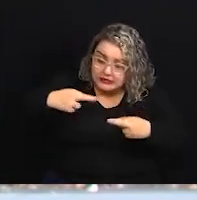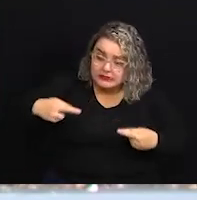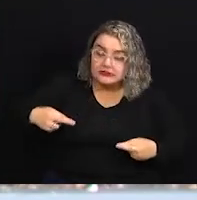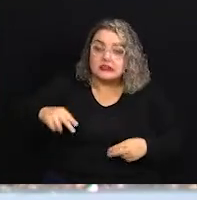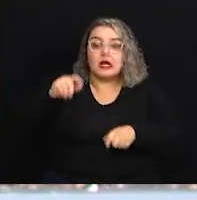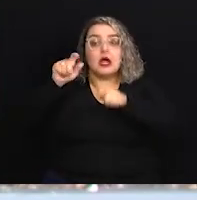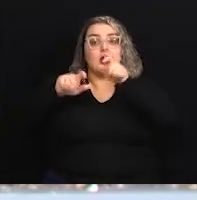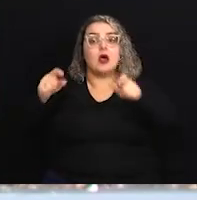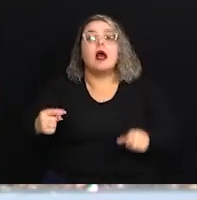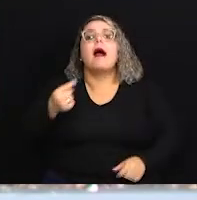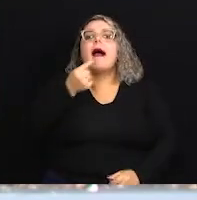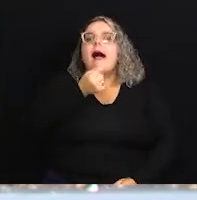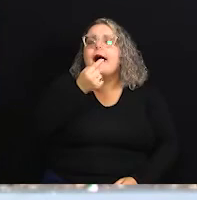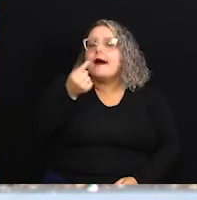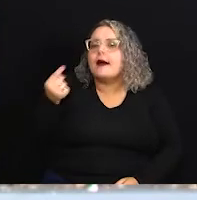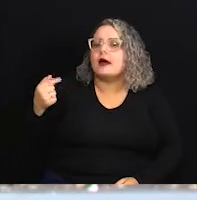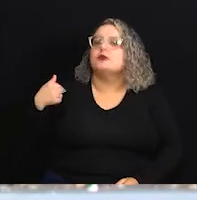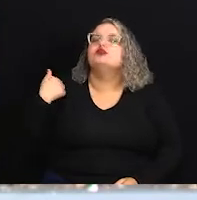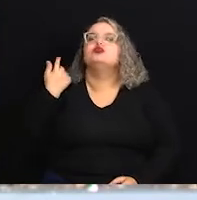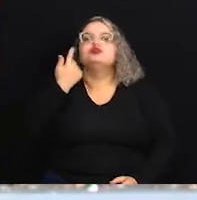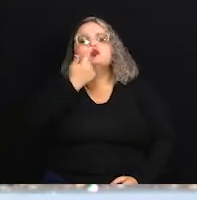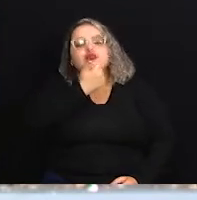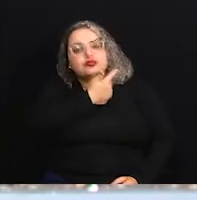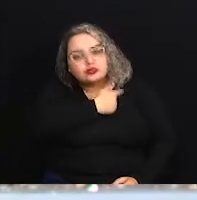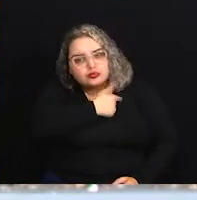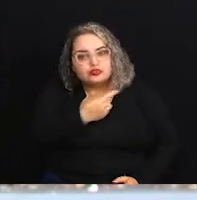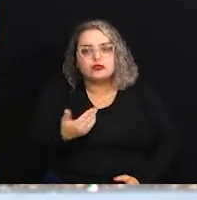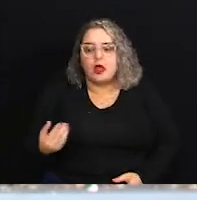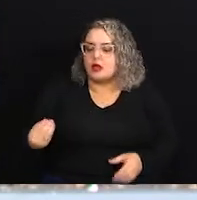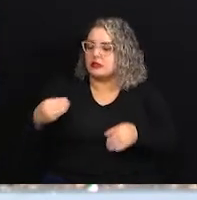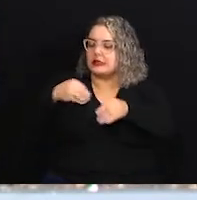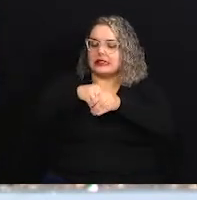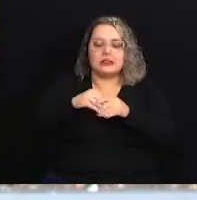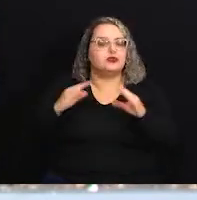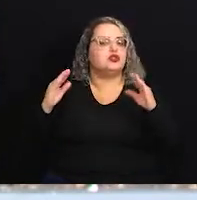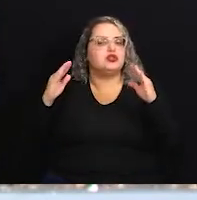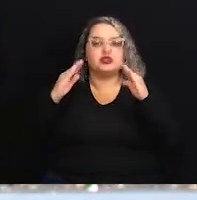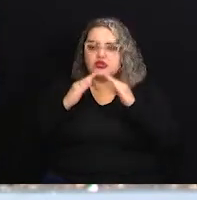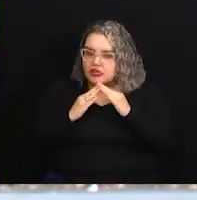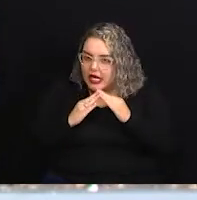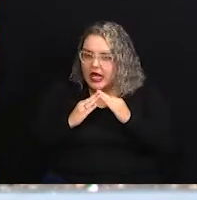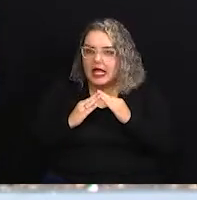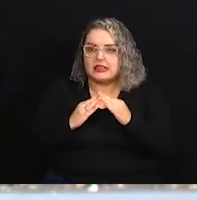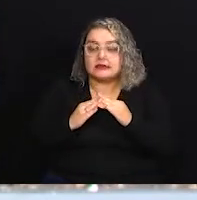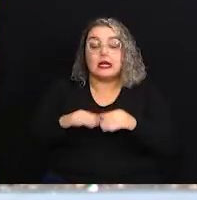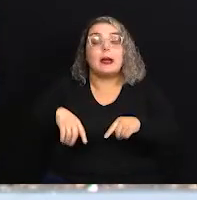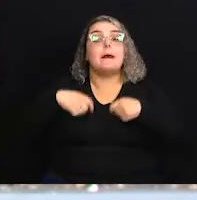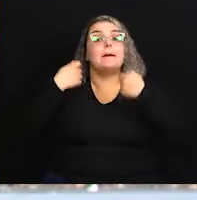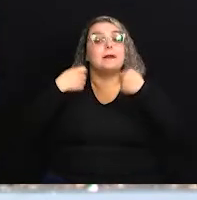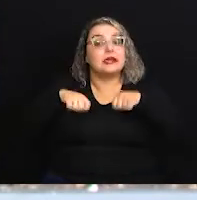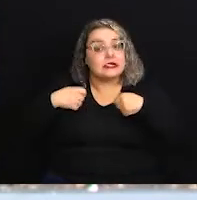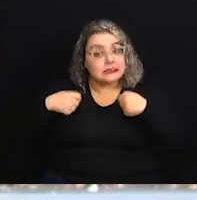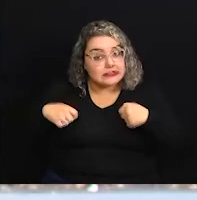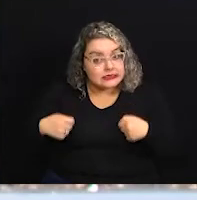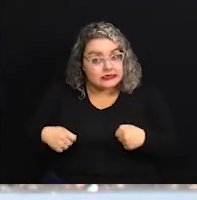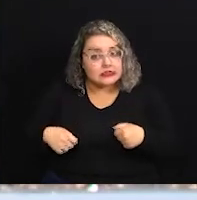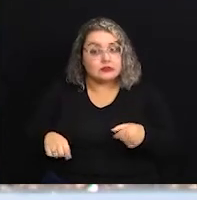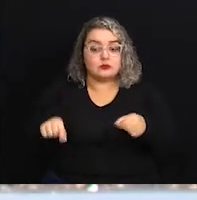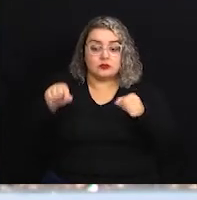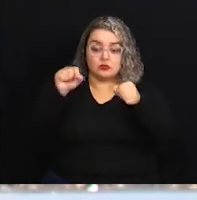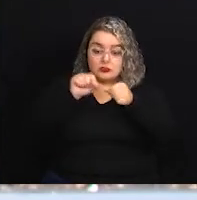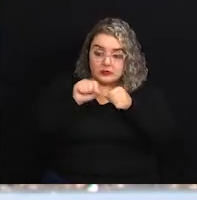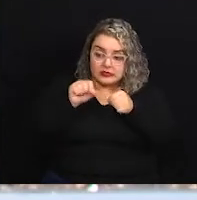as pessoas, cada um nas suas casas, nós devemos fazer